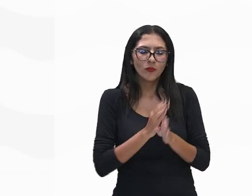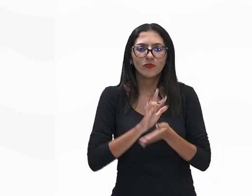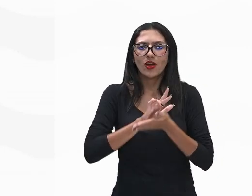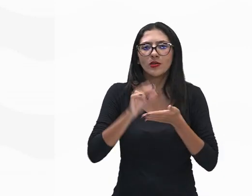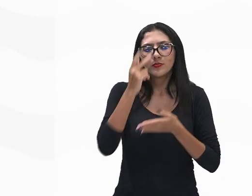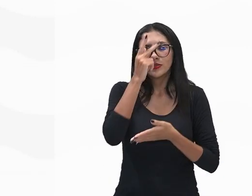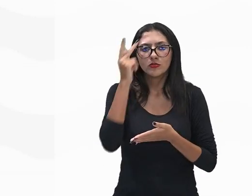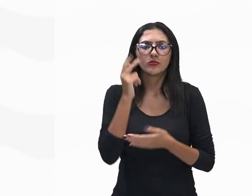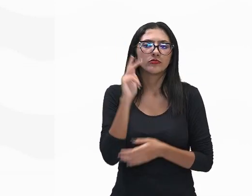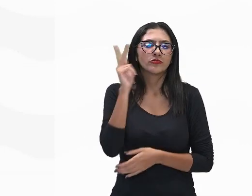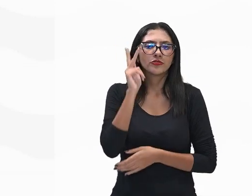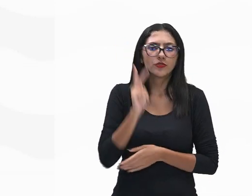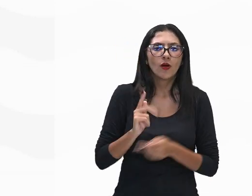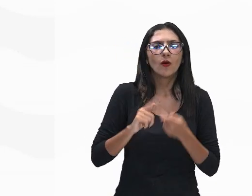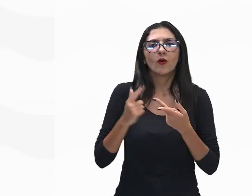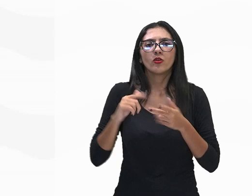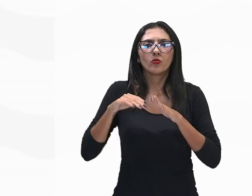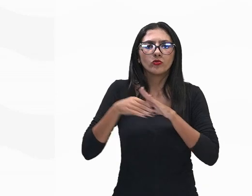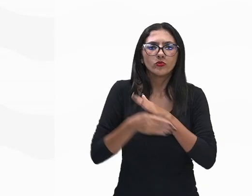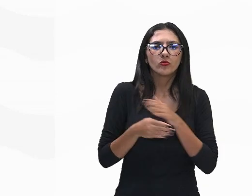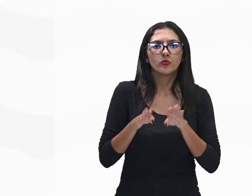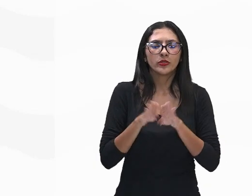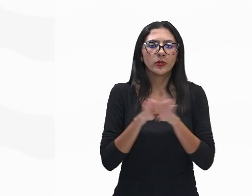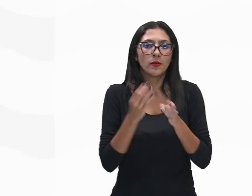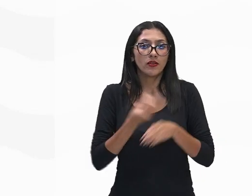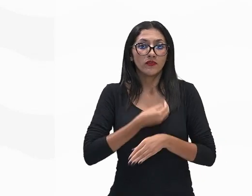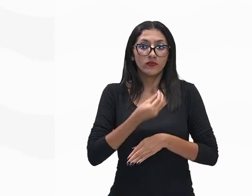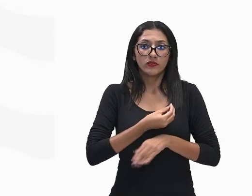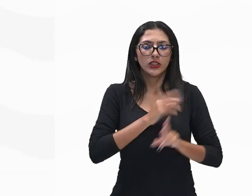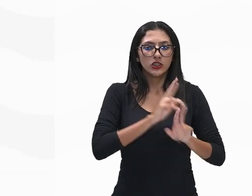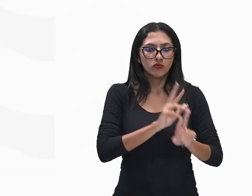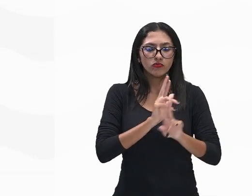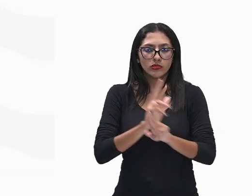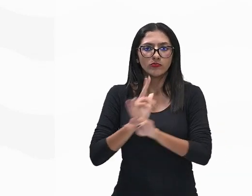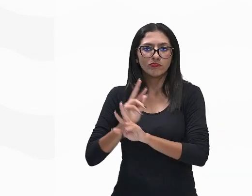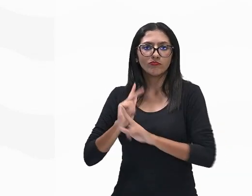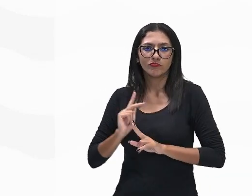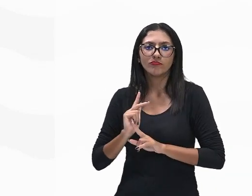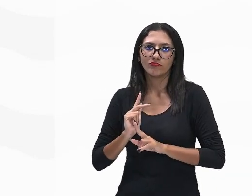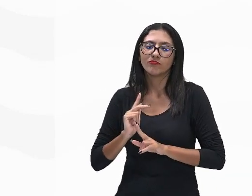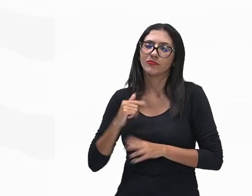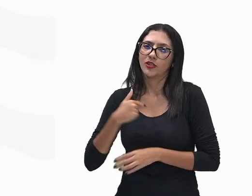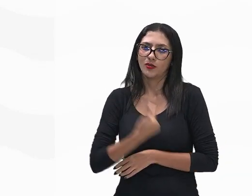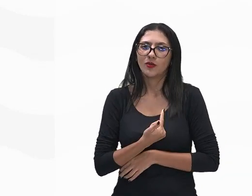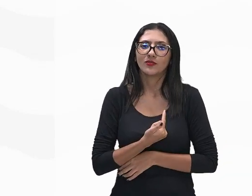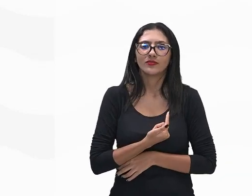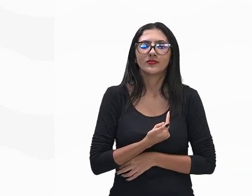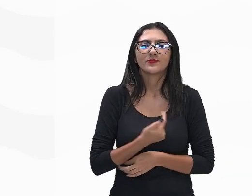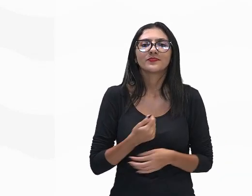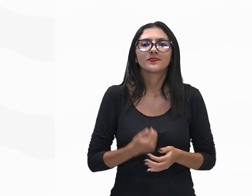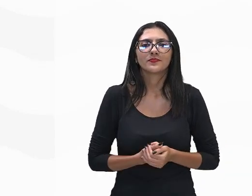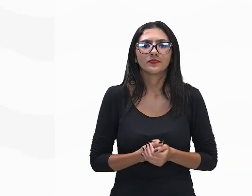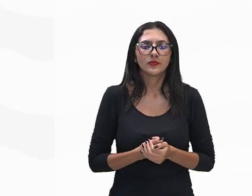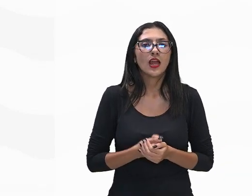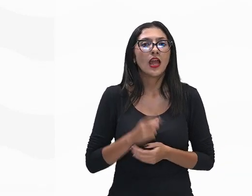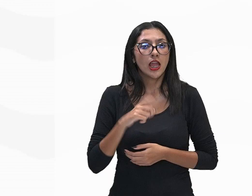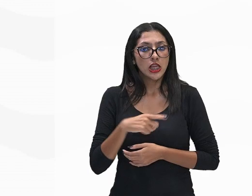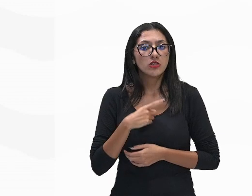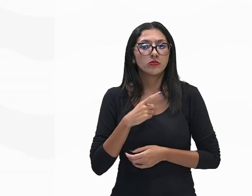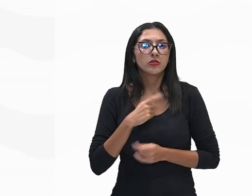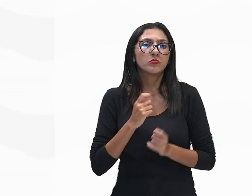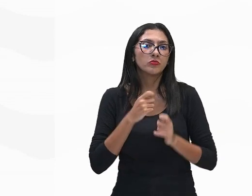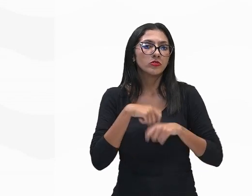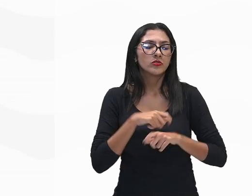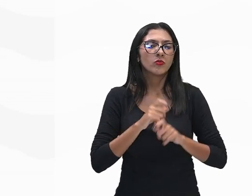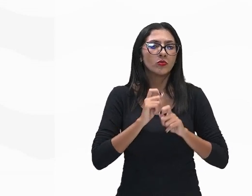histórias, costumes e realidades diferentes da nossa, tá? Isso pode ser tanto